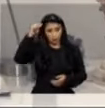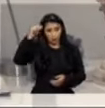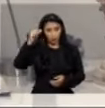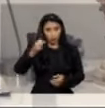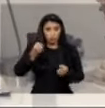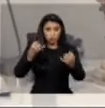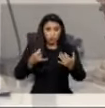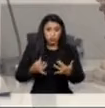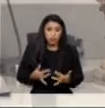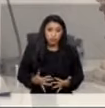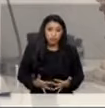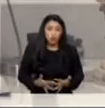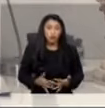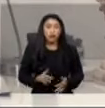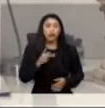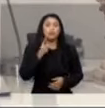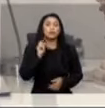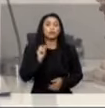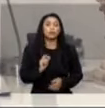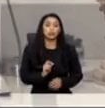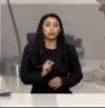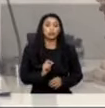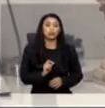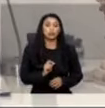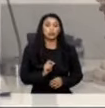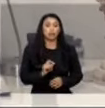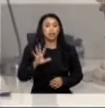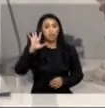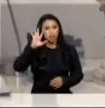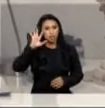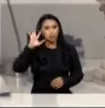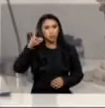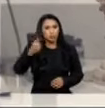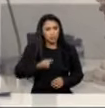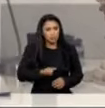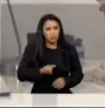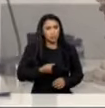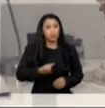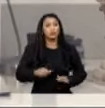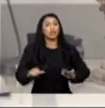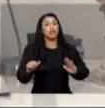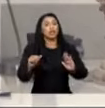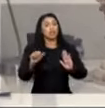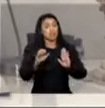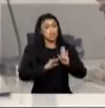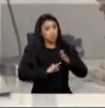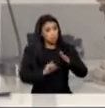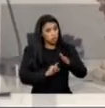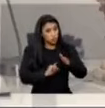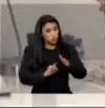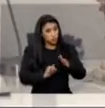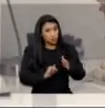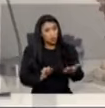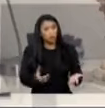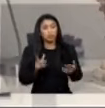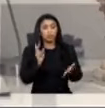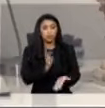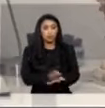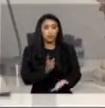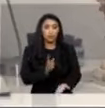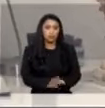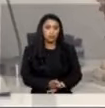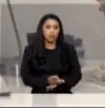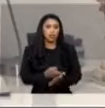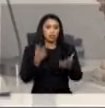disse que se tratava de uma decisão institucional e que normalmente, embora seja de praxe